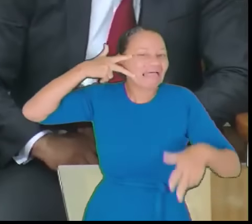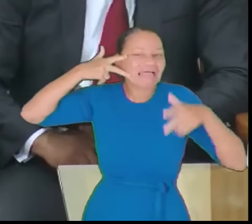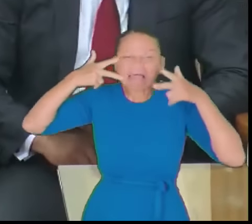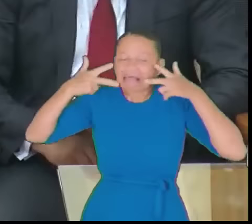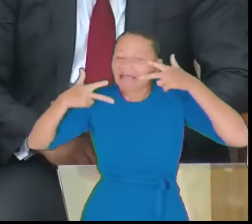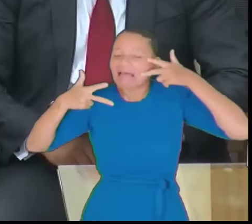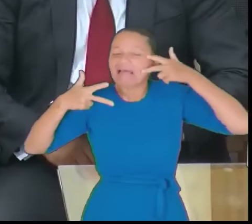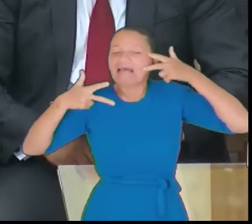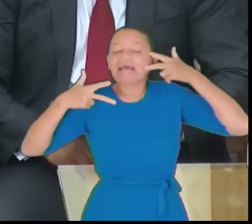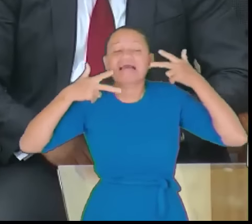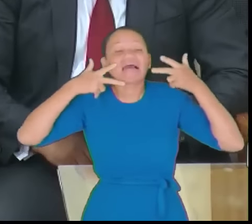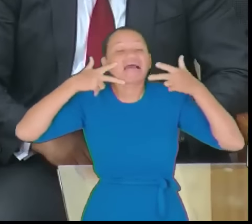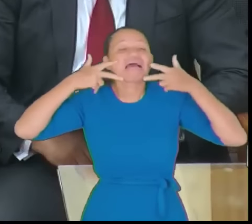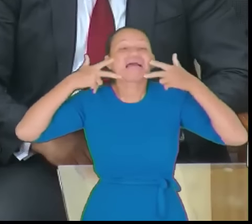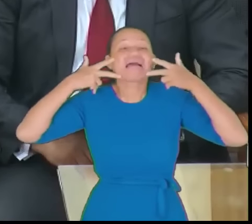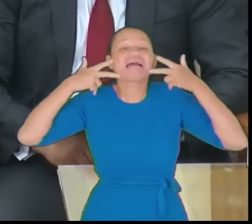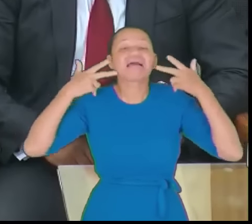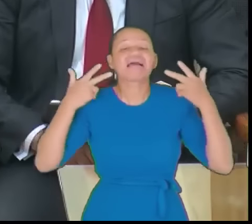ficando.